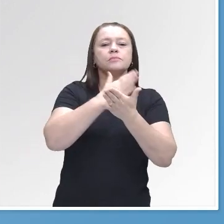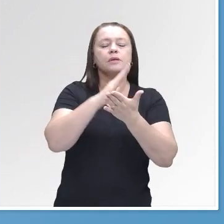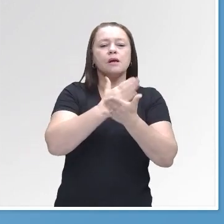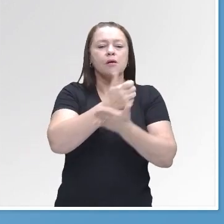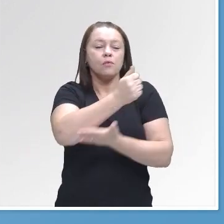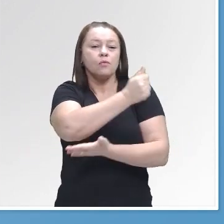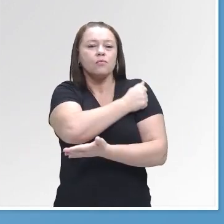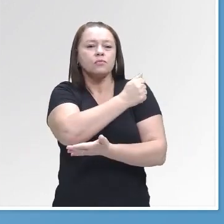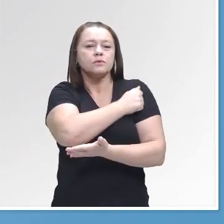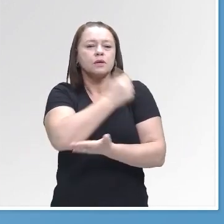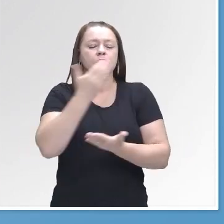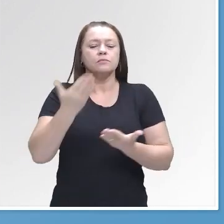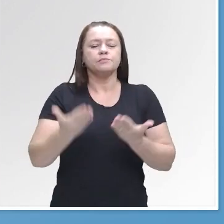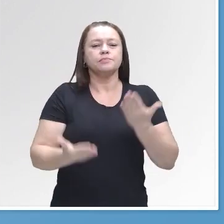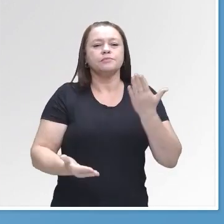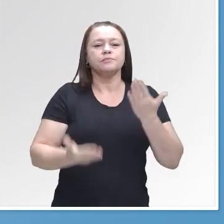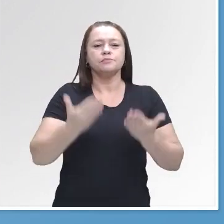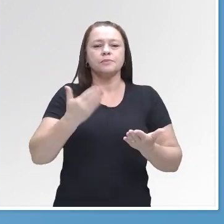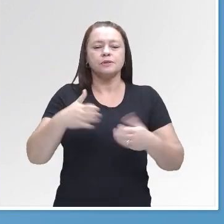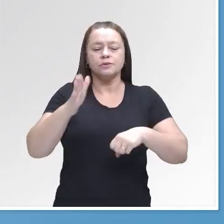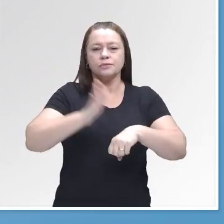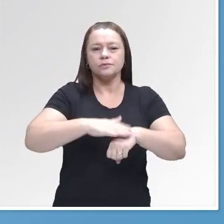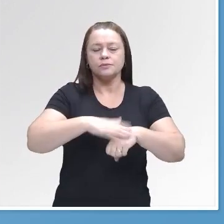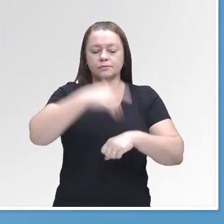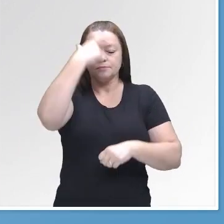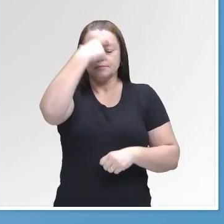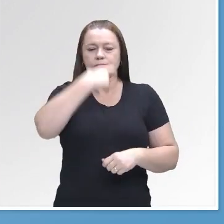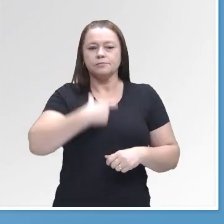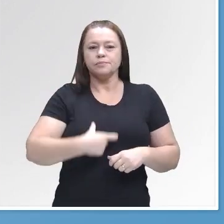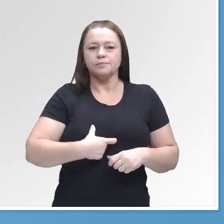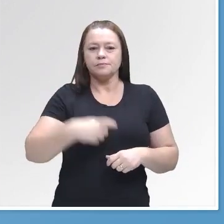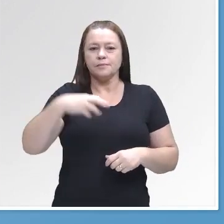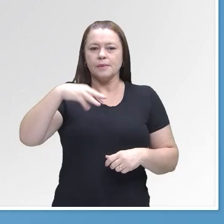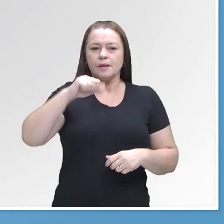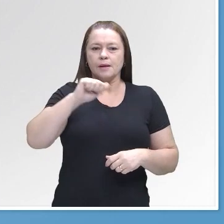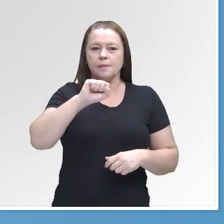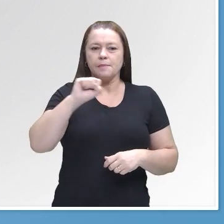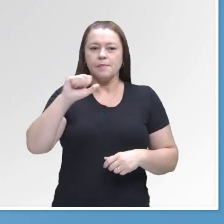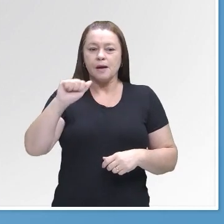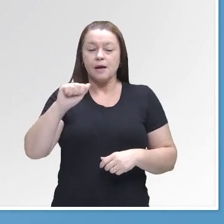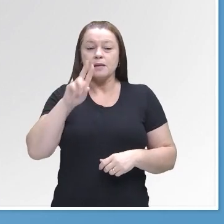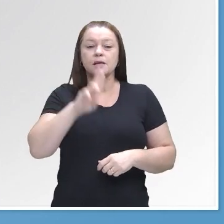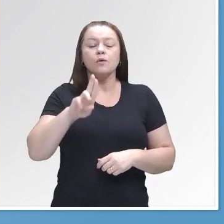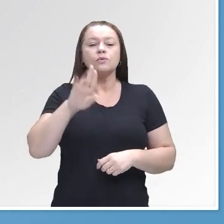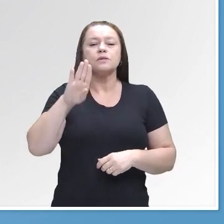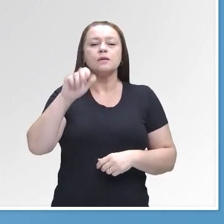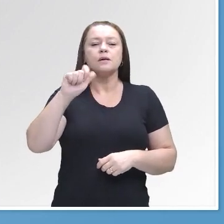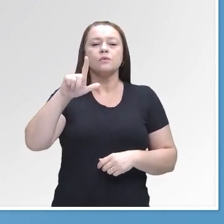alunos mediram a sua massa corporal usando uma balança.